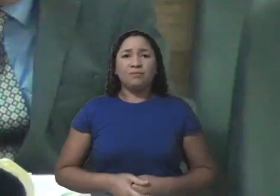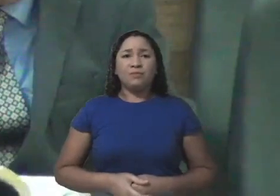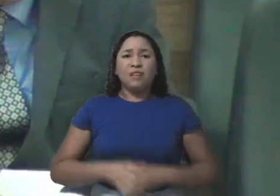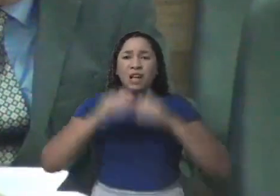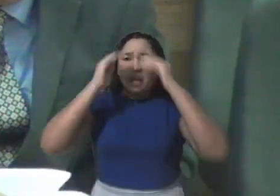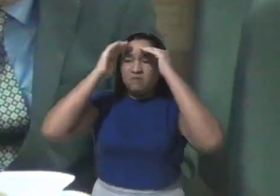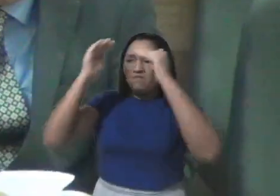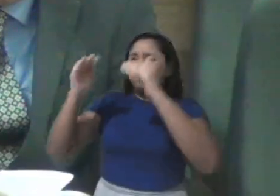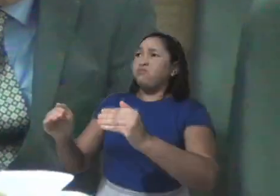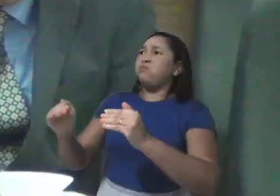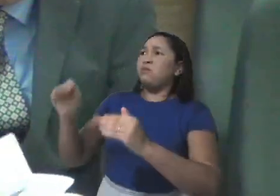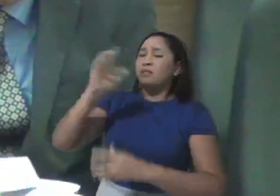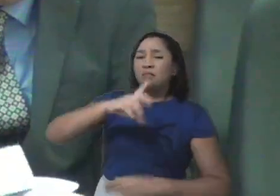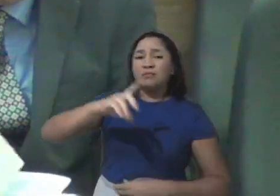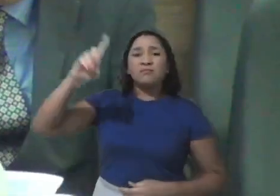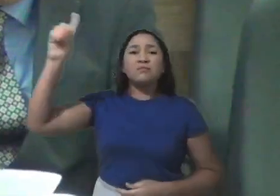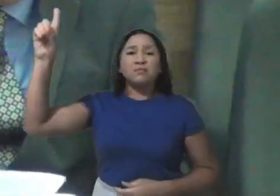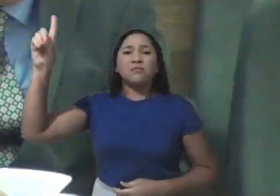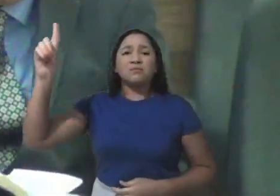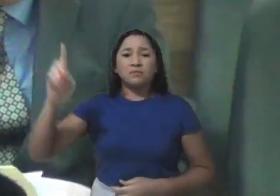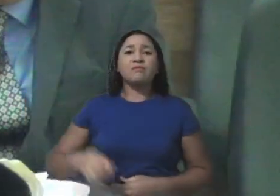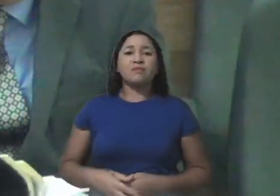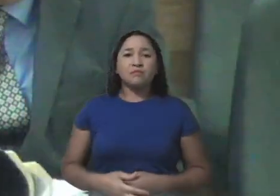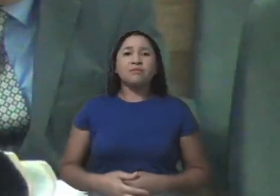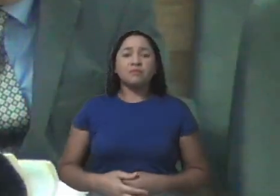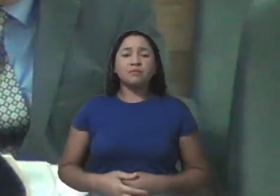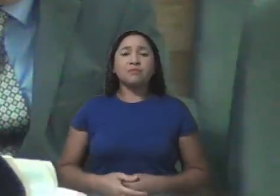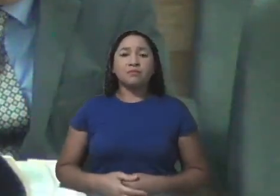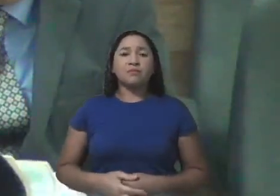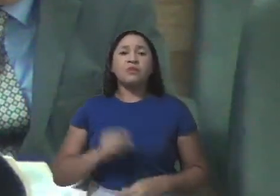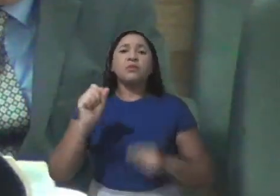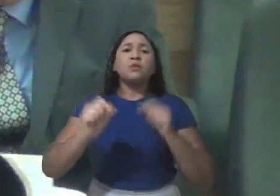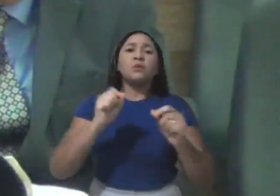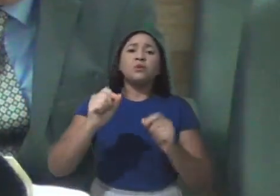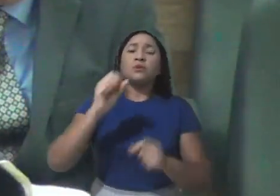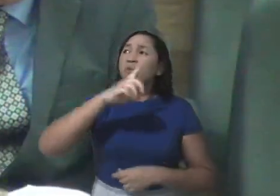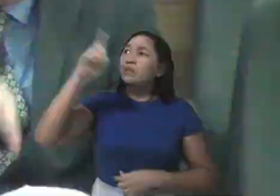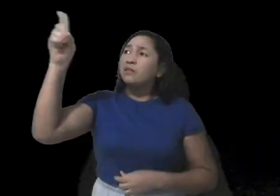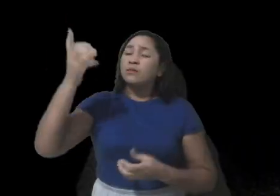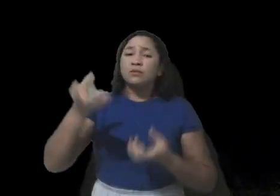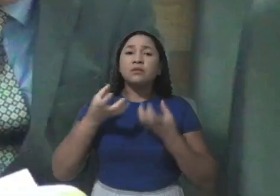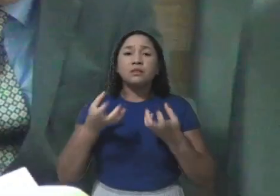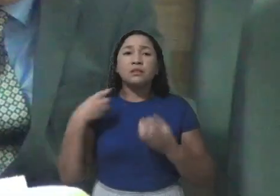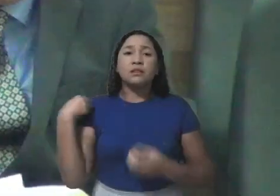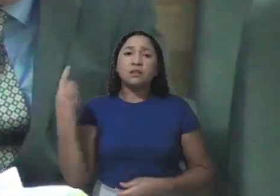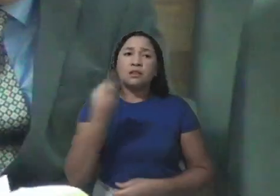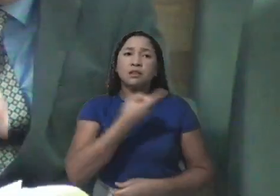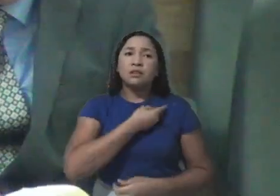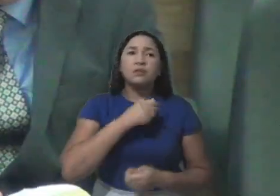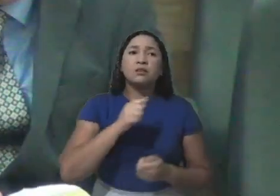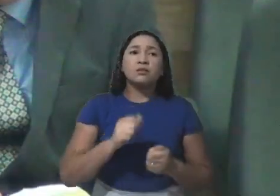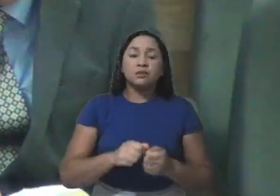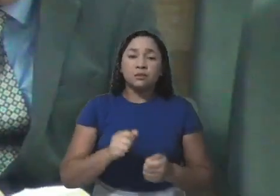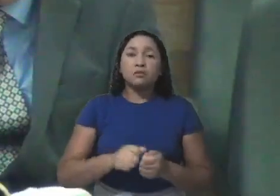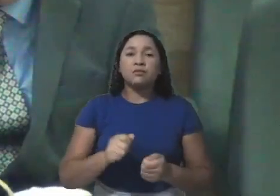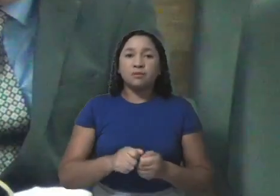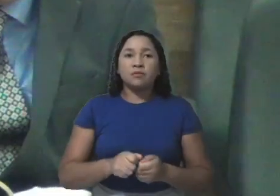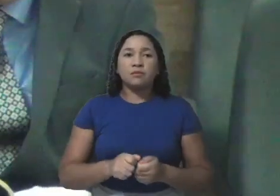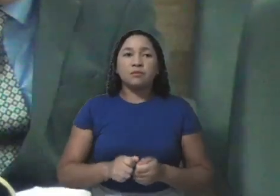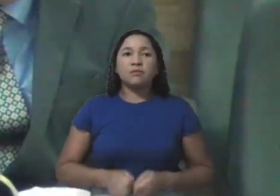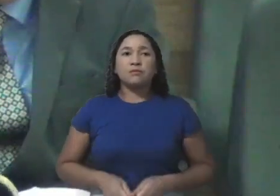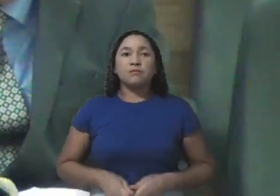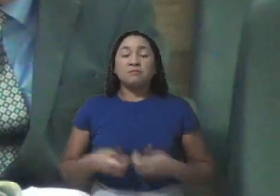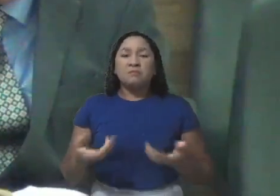que é que Deus não quer que nós façamos. Quem aqui compreendeu? Este ponto é um pouco difícil,